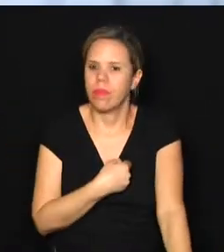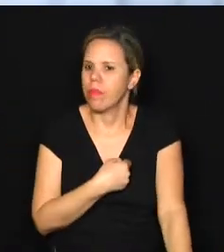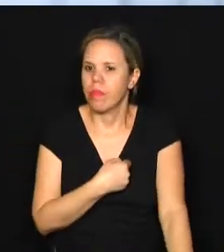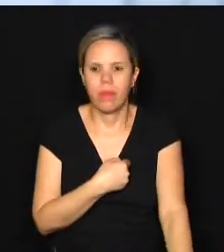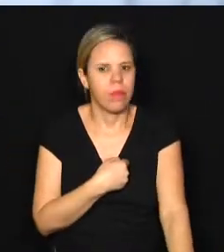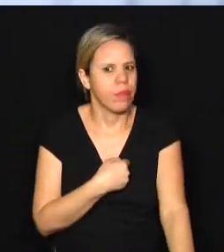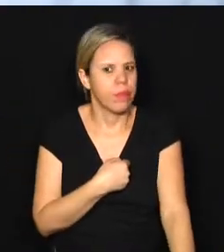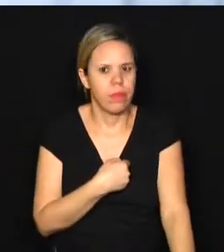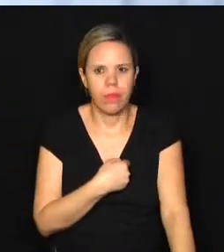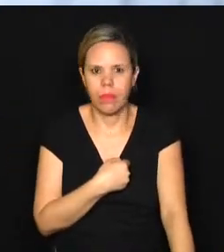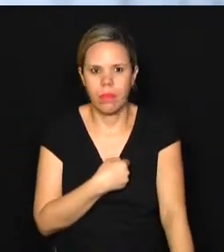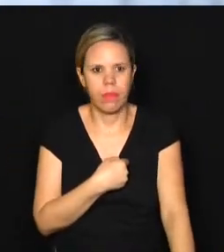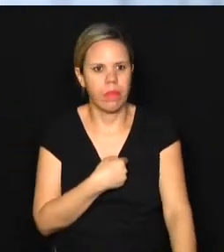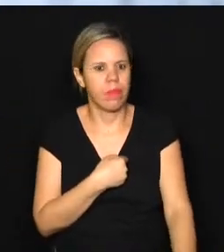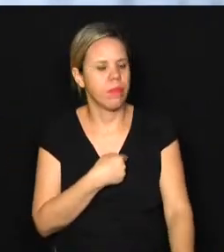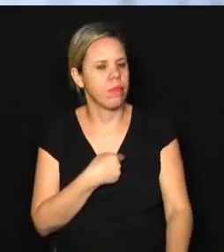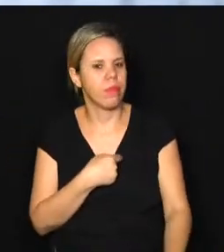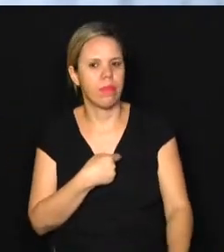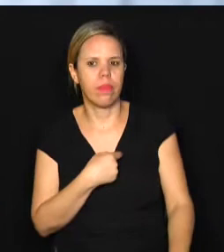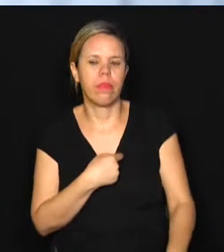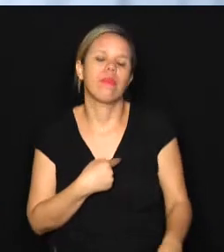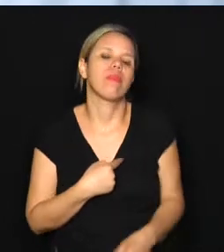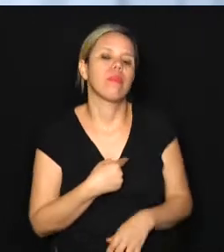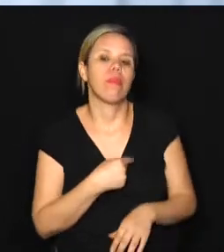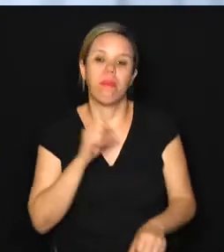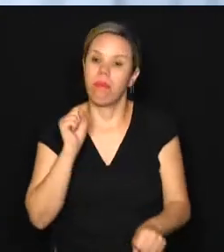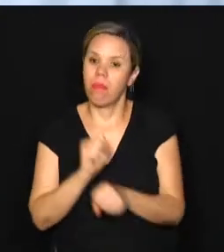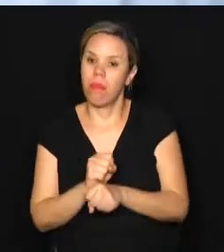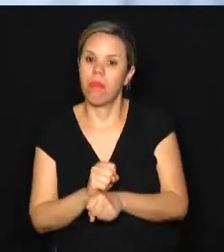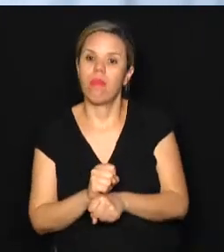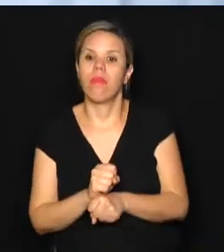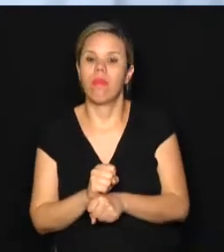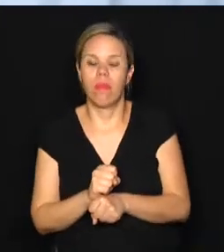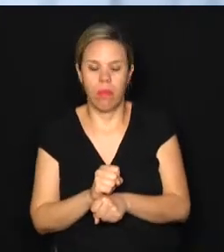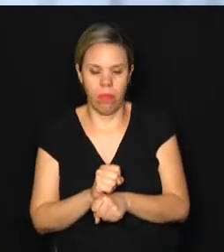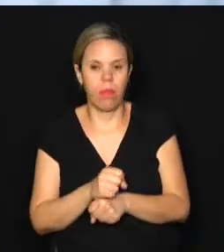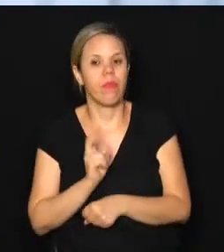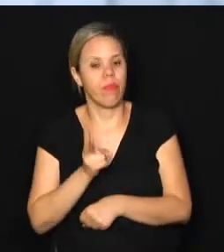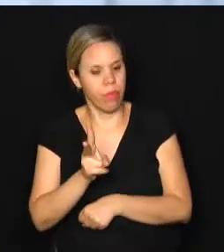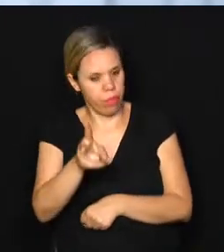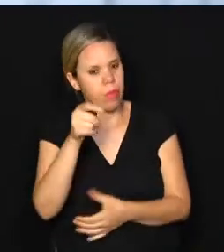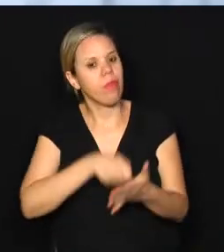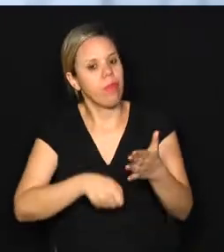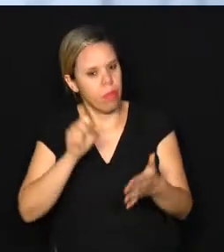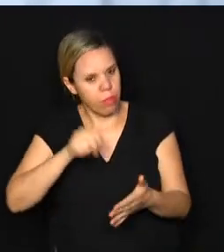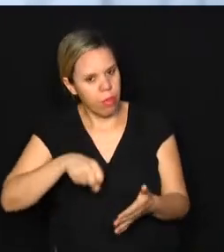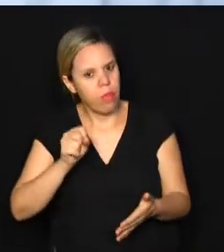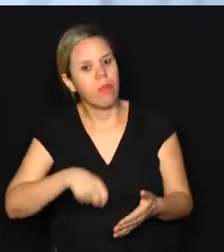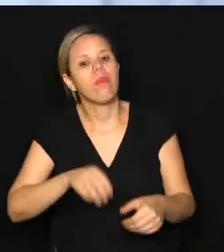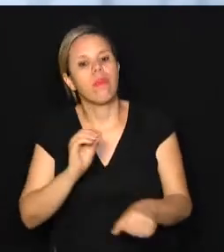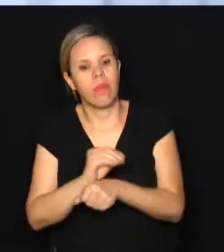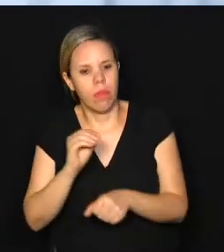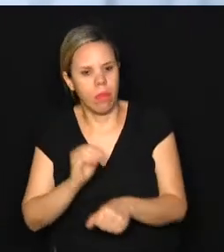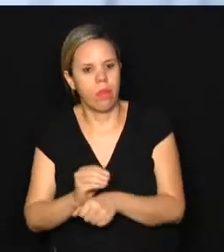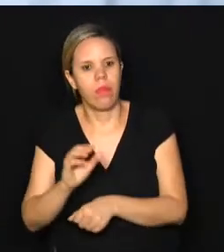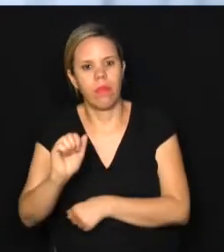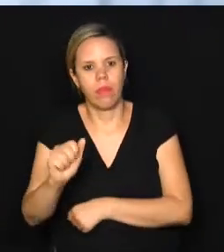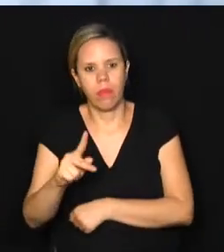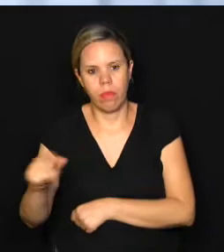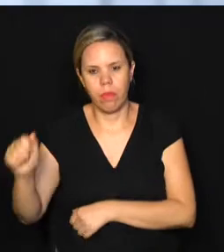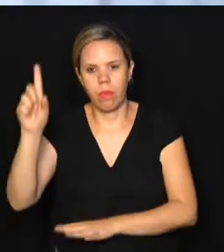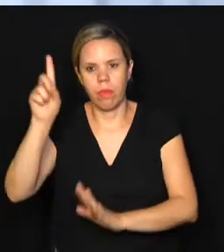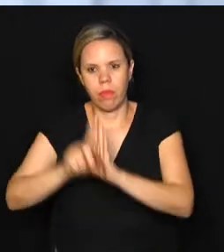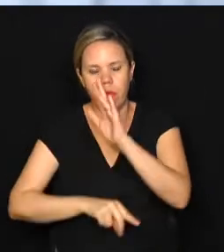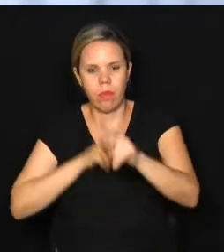vai arredar 1 centímetro na luta para a preservação da APA, que a gente não vai arredar 1 centímetro na luta pelo direito